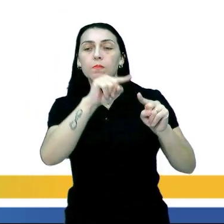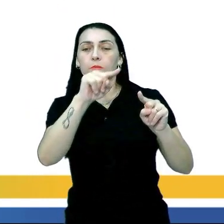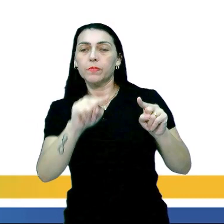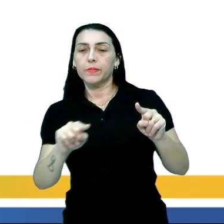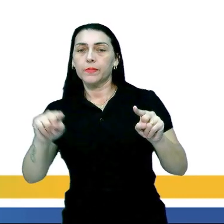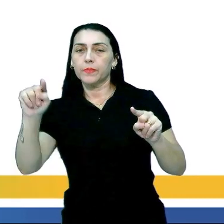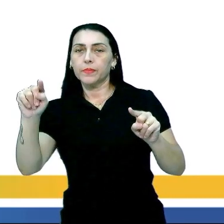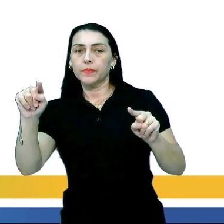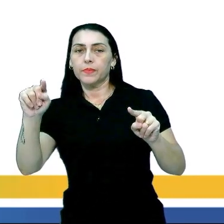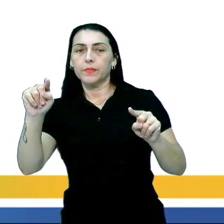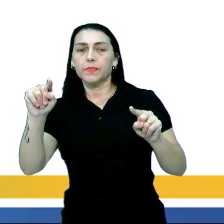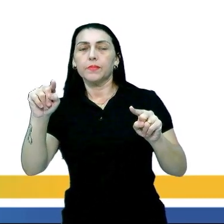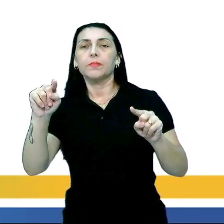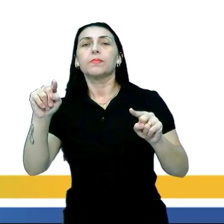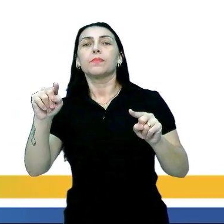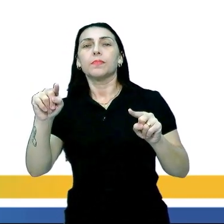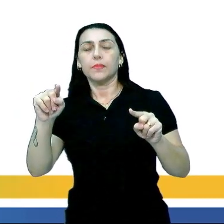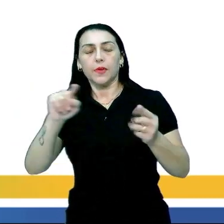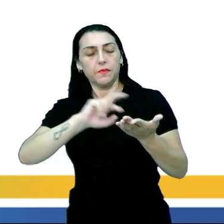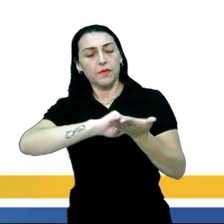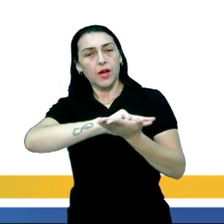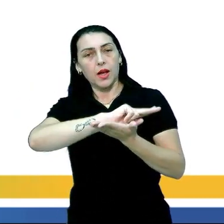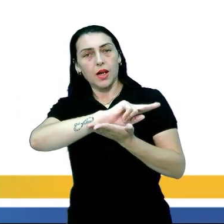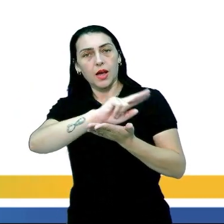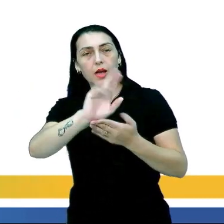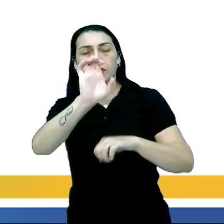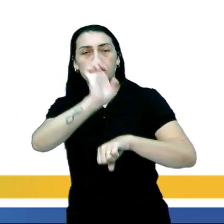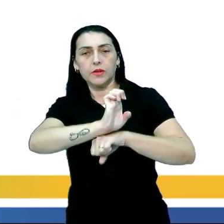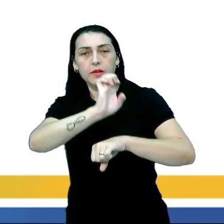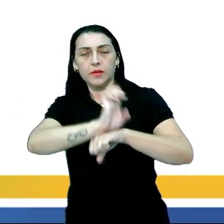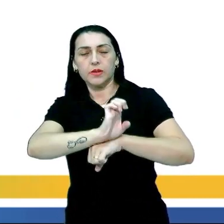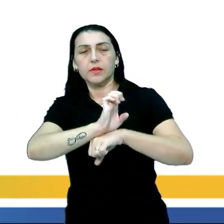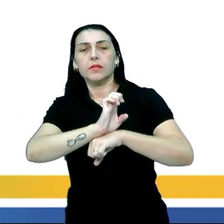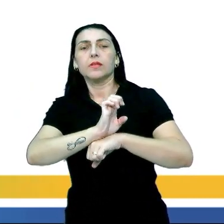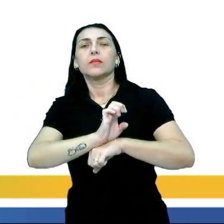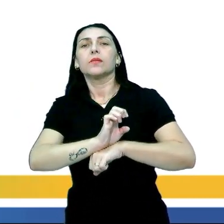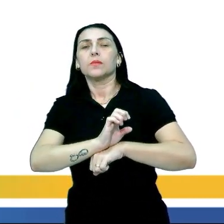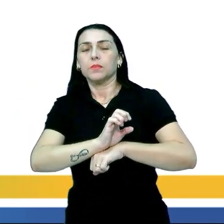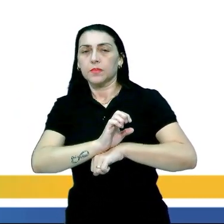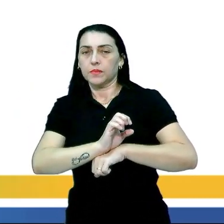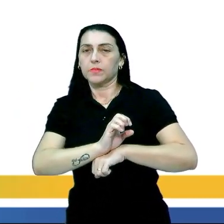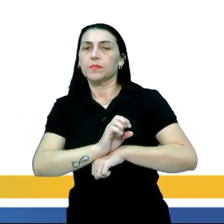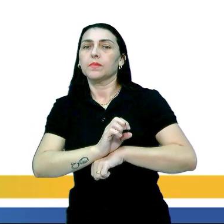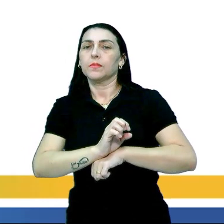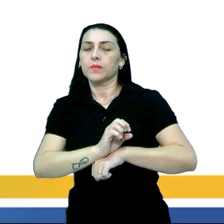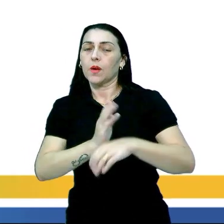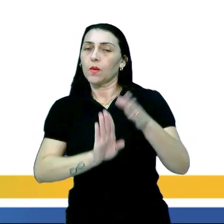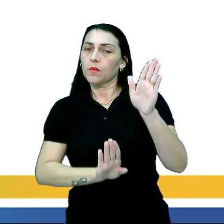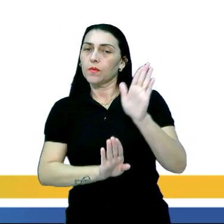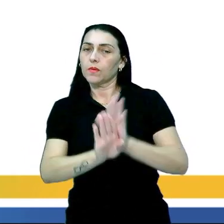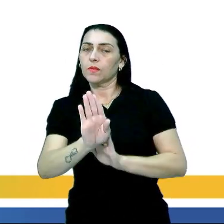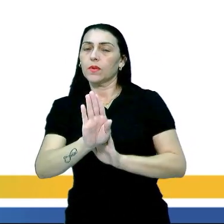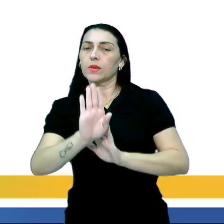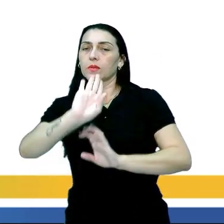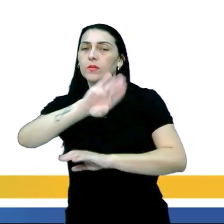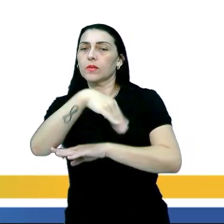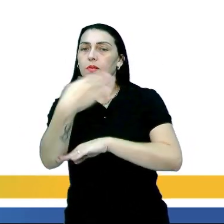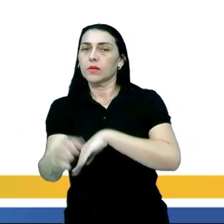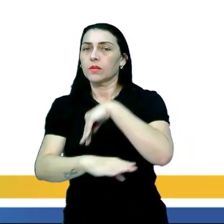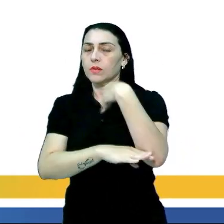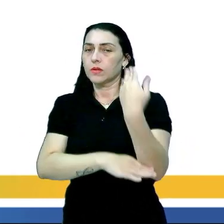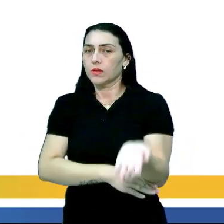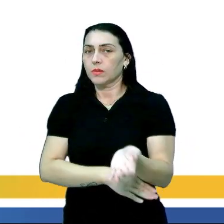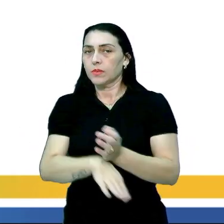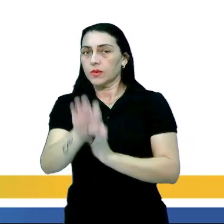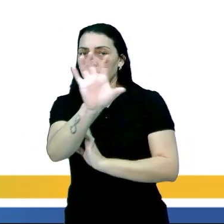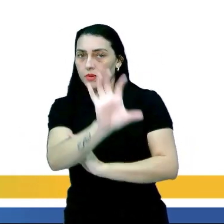vai justamente passando por vários estados, sendo aí fazendo menção ao avanço do desmatamento nessa